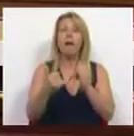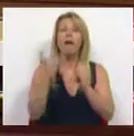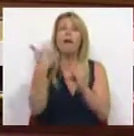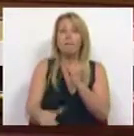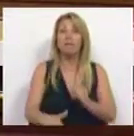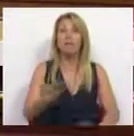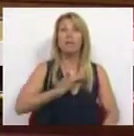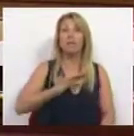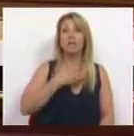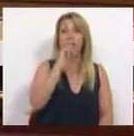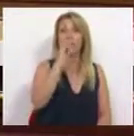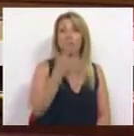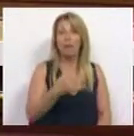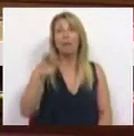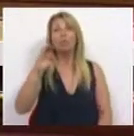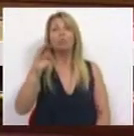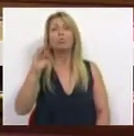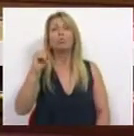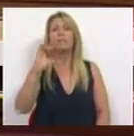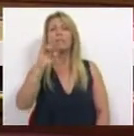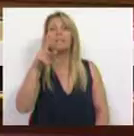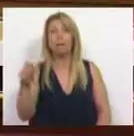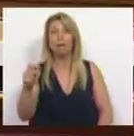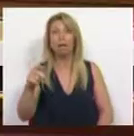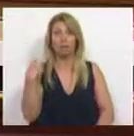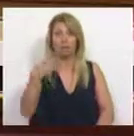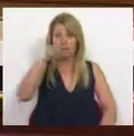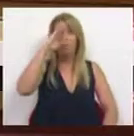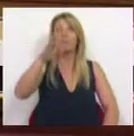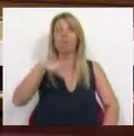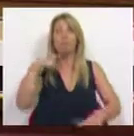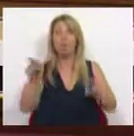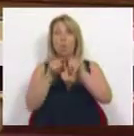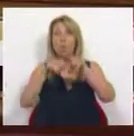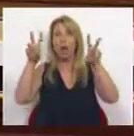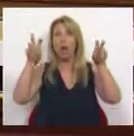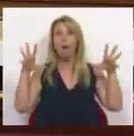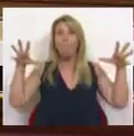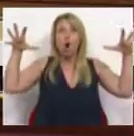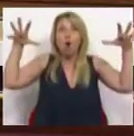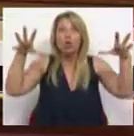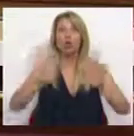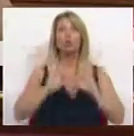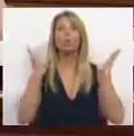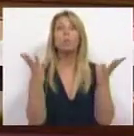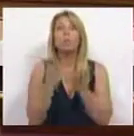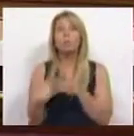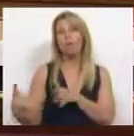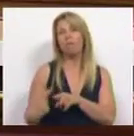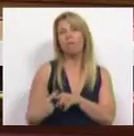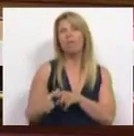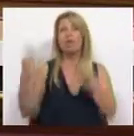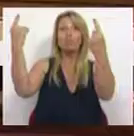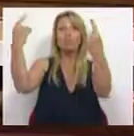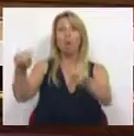nós sabemos, são monstros da globalização, que visam servir interesses das multinacionais e